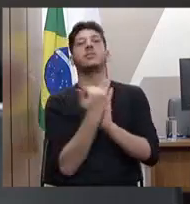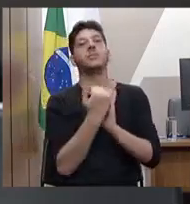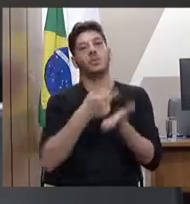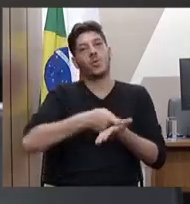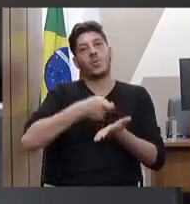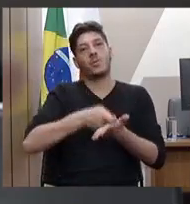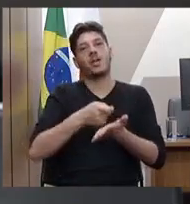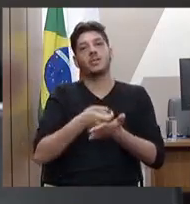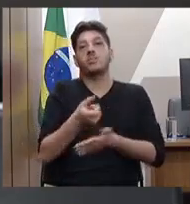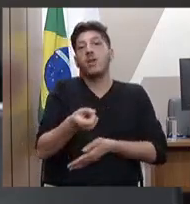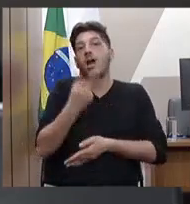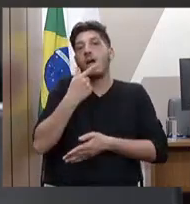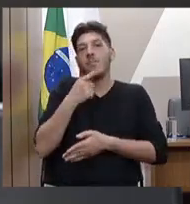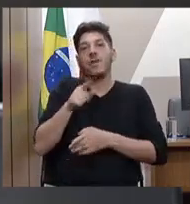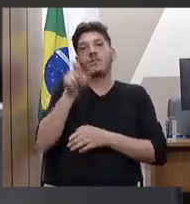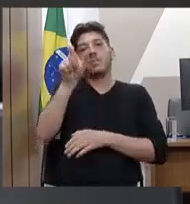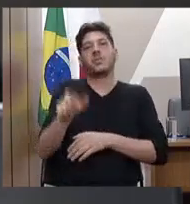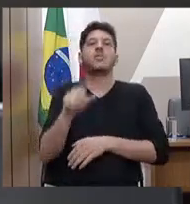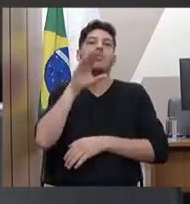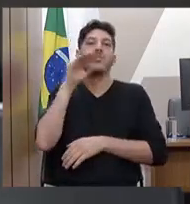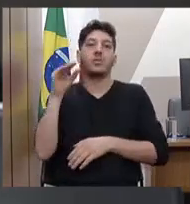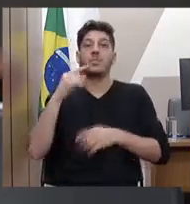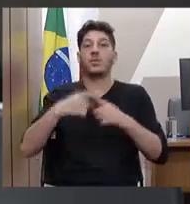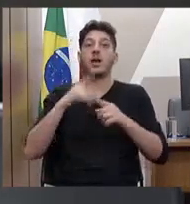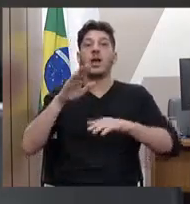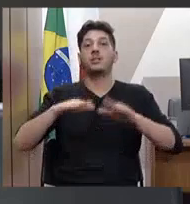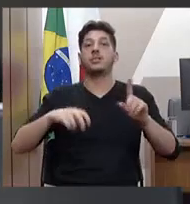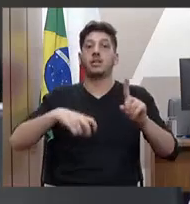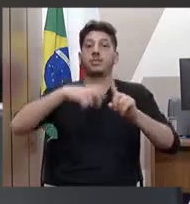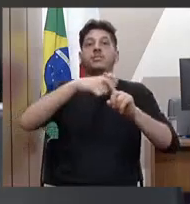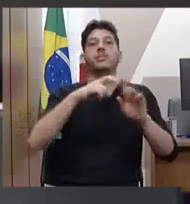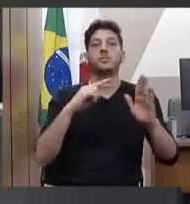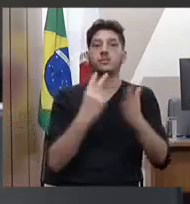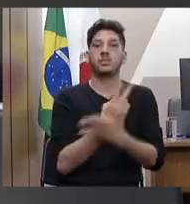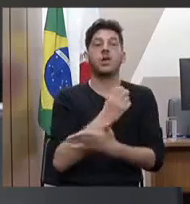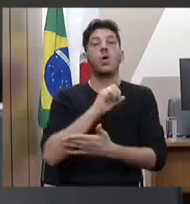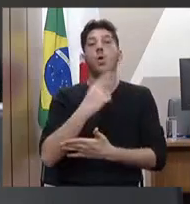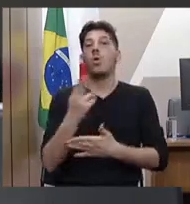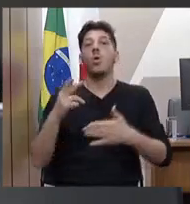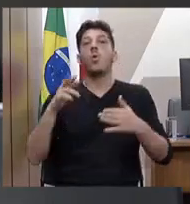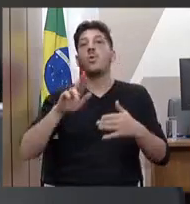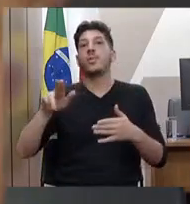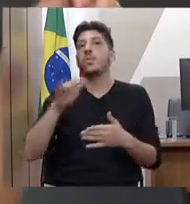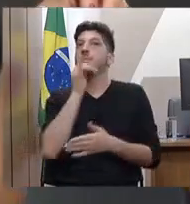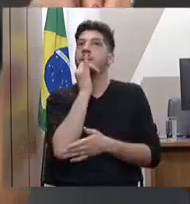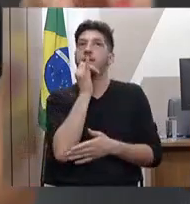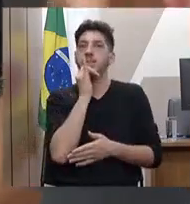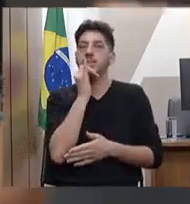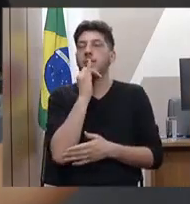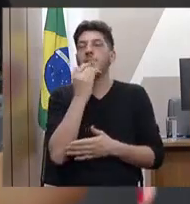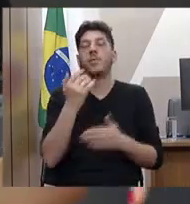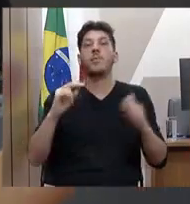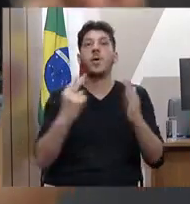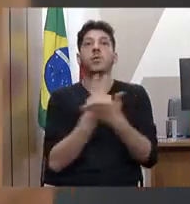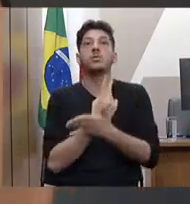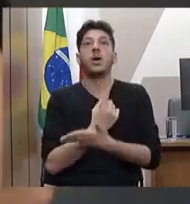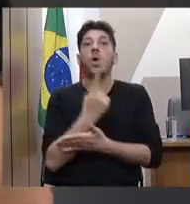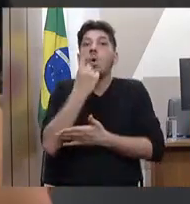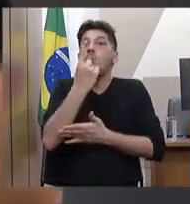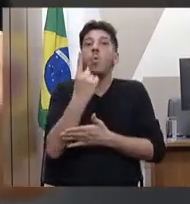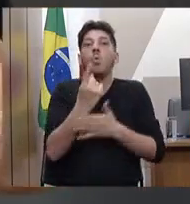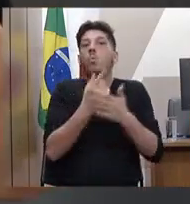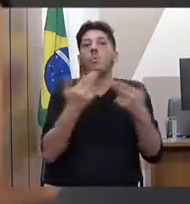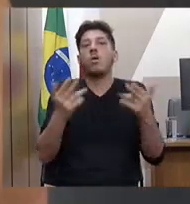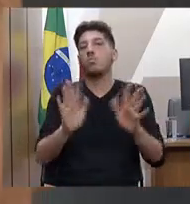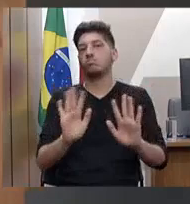medicate né não era porque um trabalhador se acidentou lá ou que ouveu não foi especificamente em relação a uma conduta mas